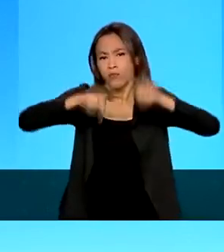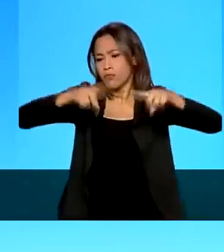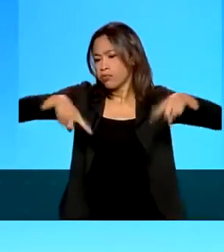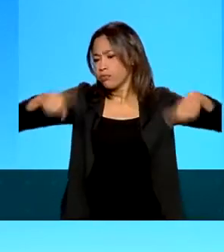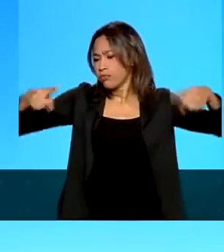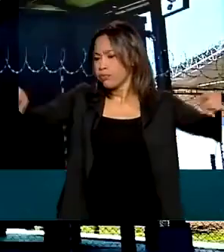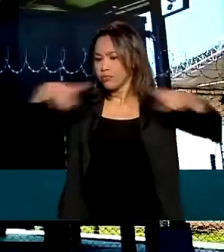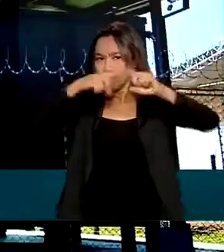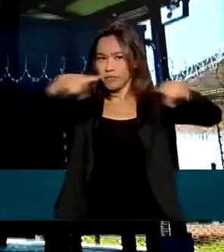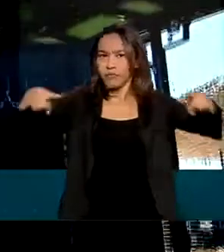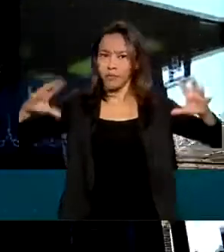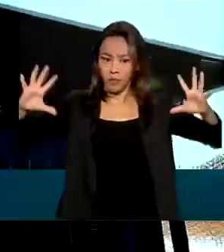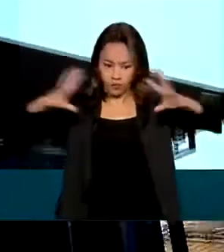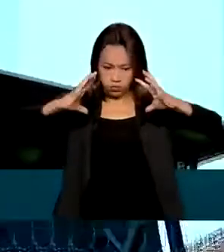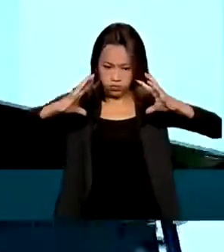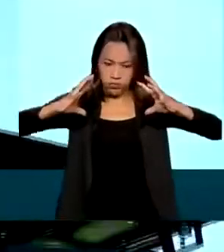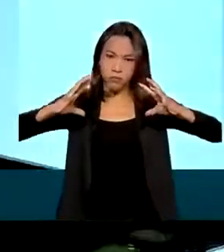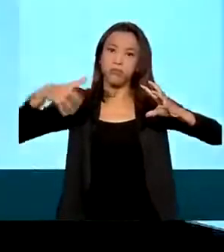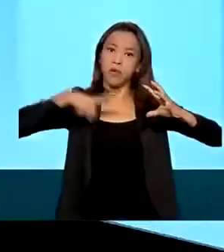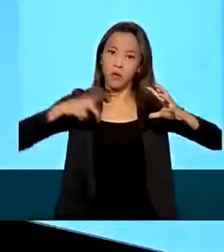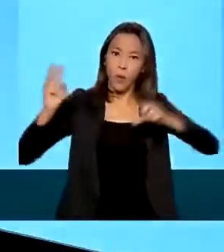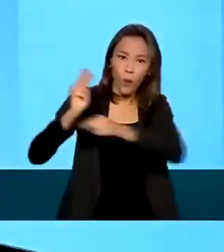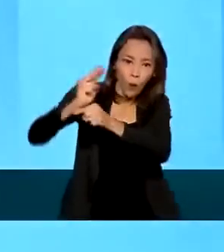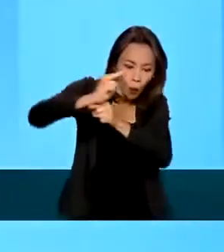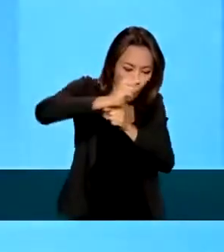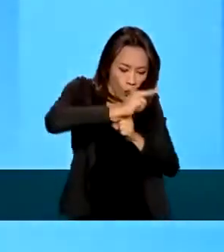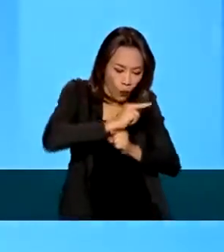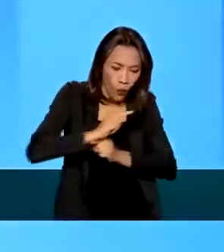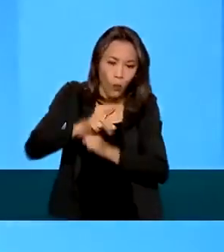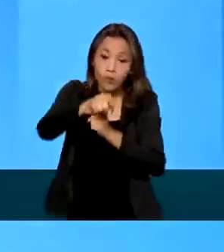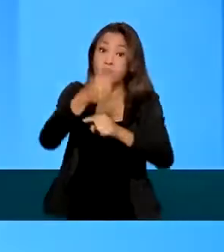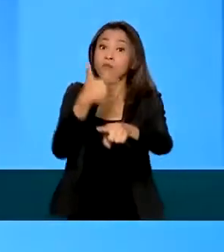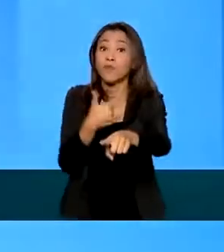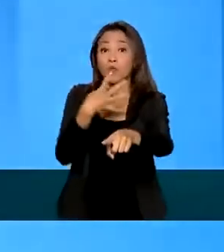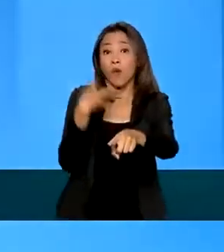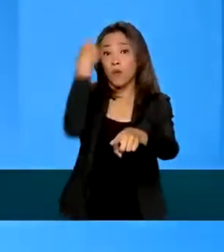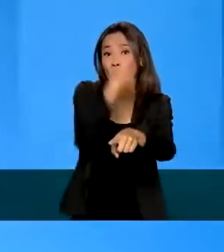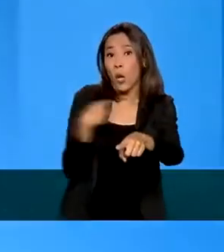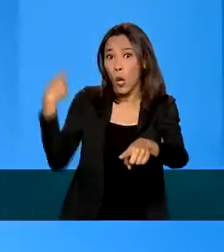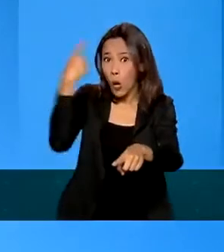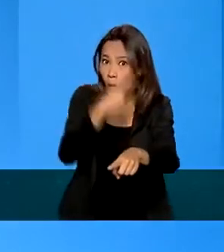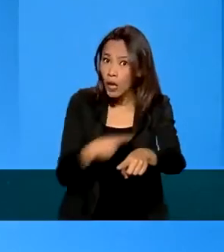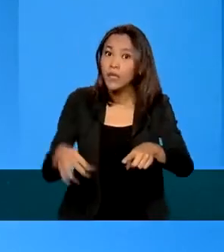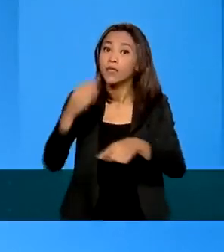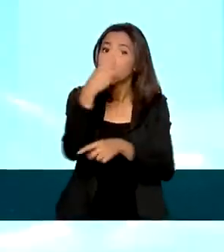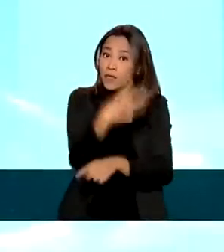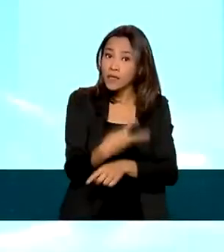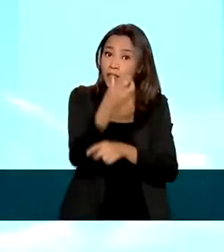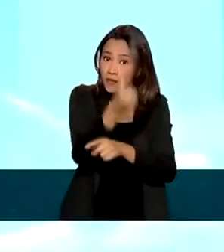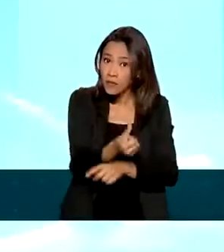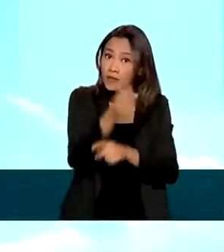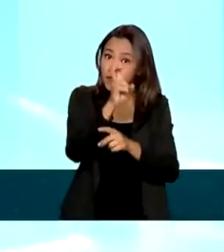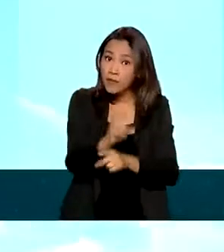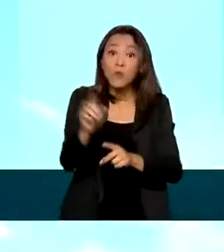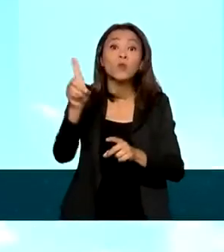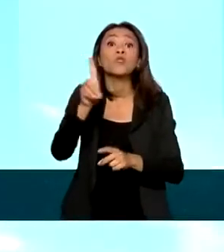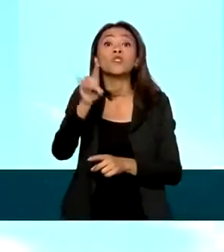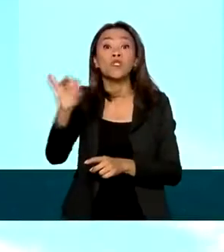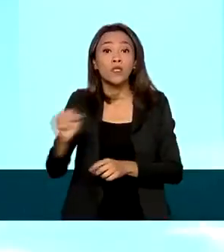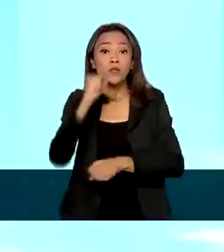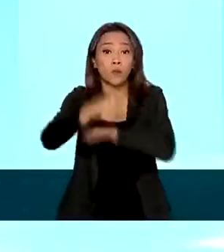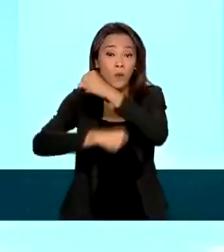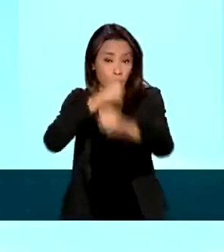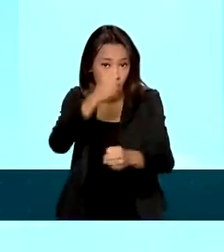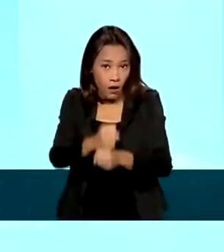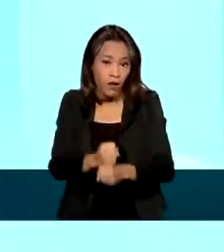os equipamentos estão preparados para operar 24 horas por dia 365 dias por